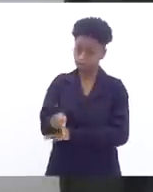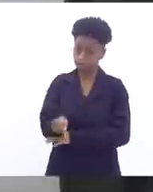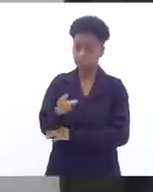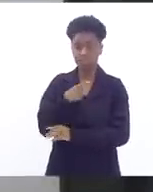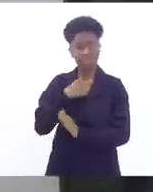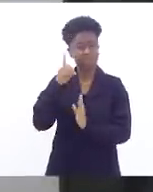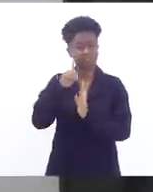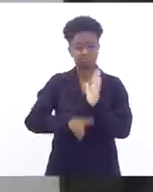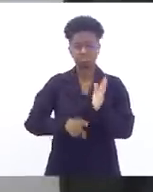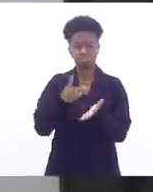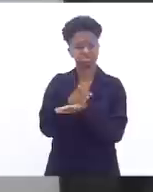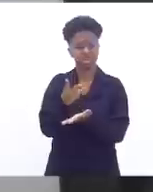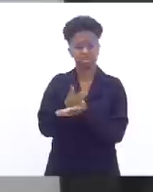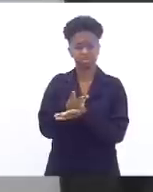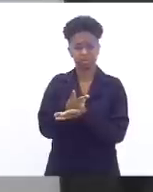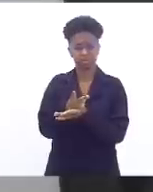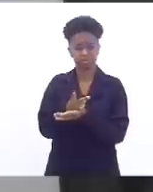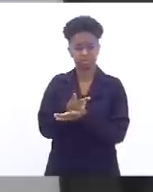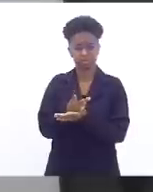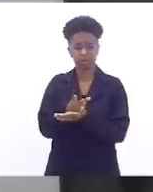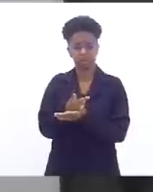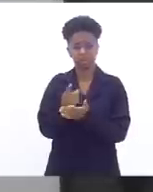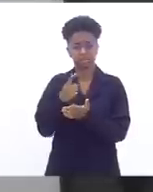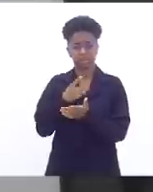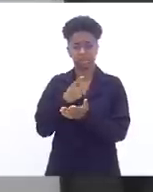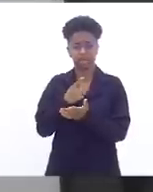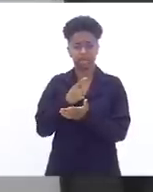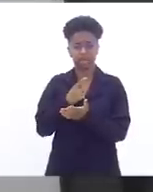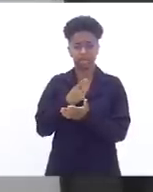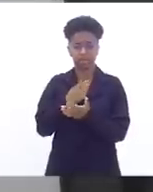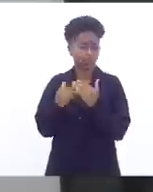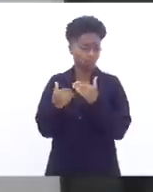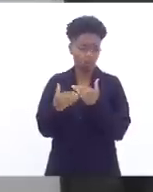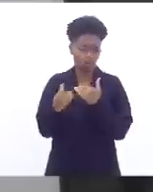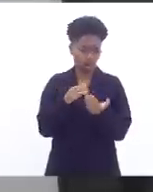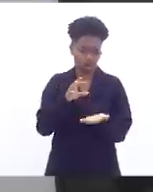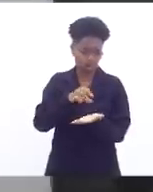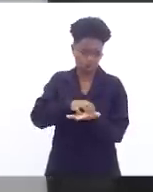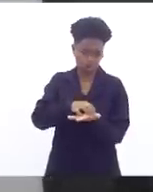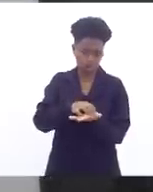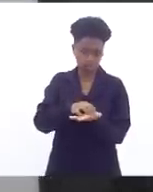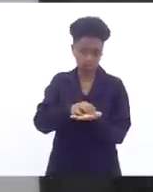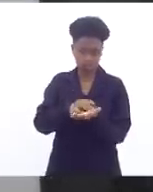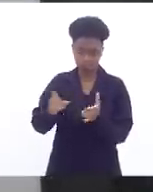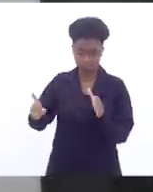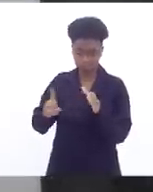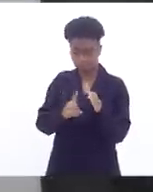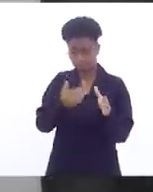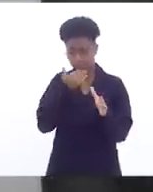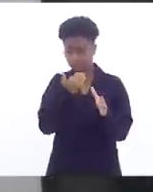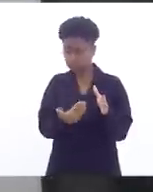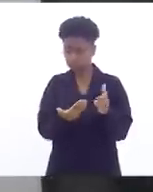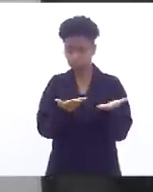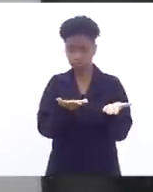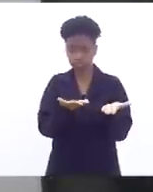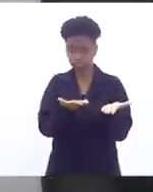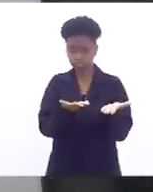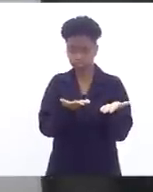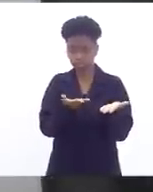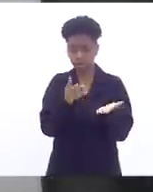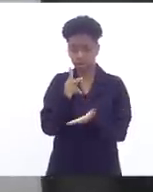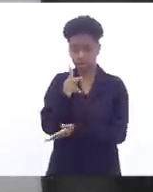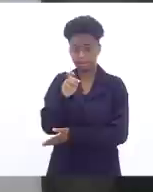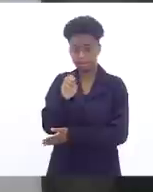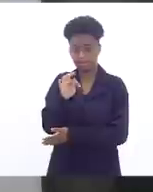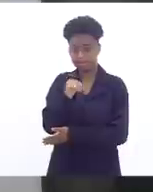sempre ter os direitos chegar no protocolo de qualquer órgão e peticionar às vezes pode peticionar